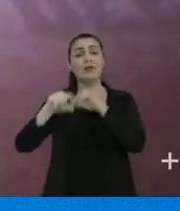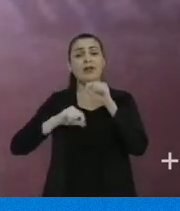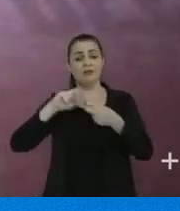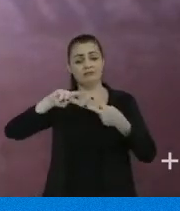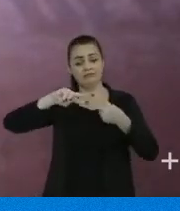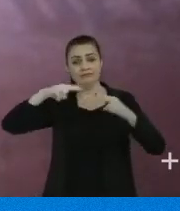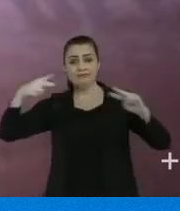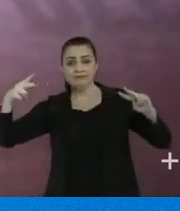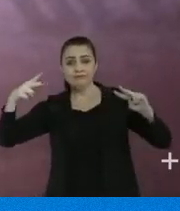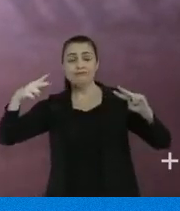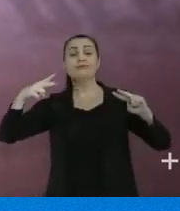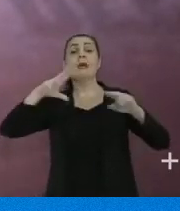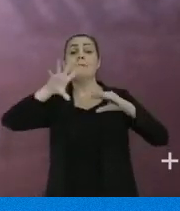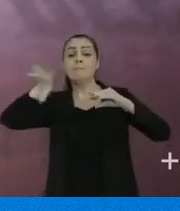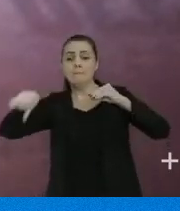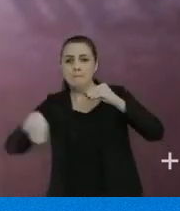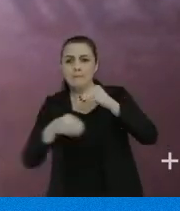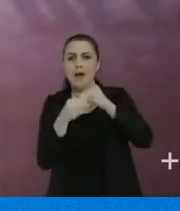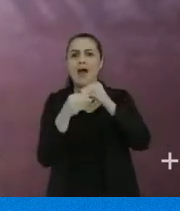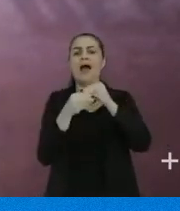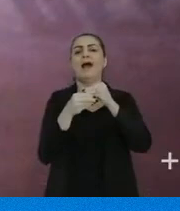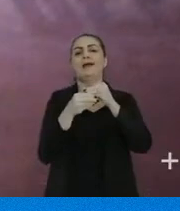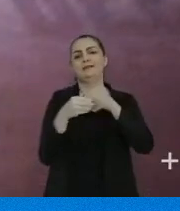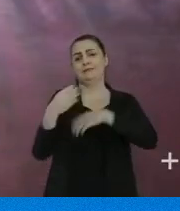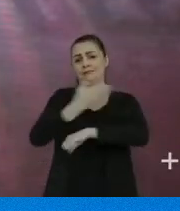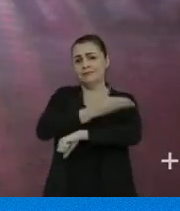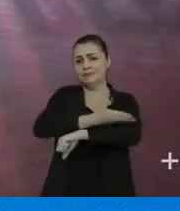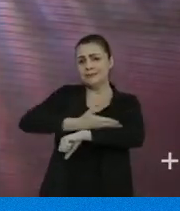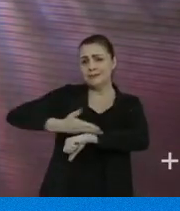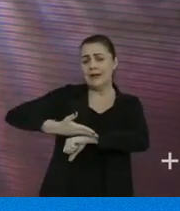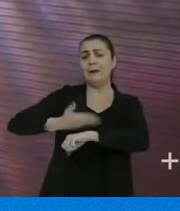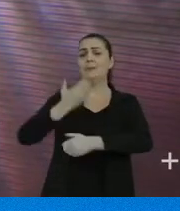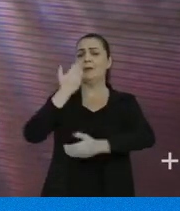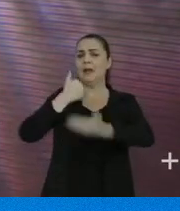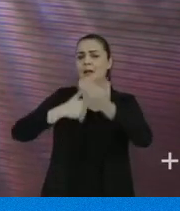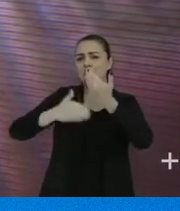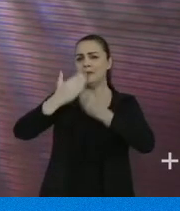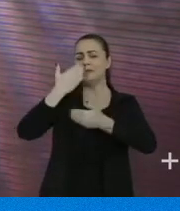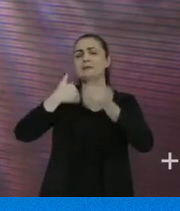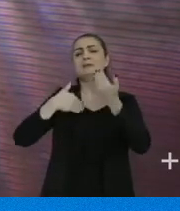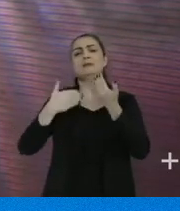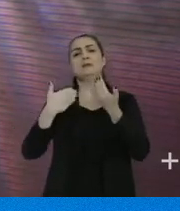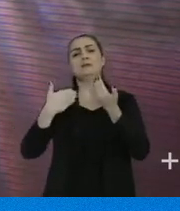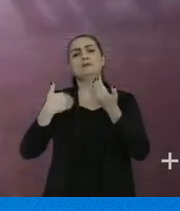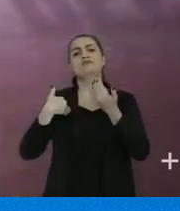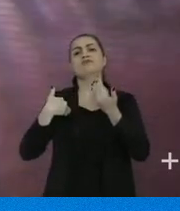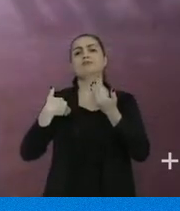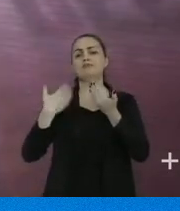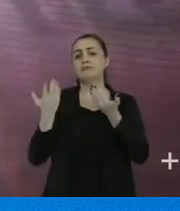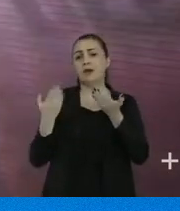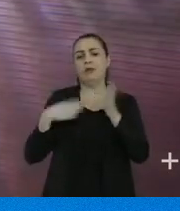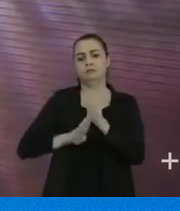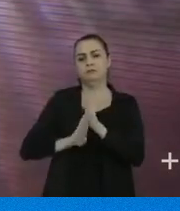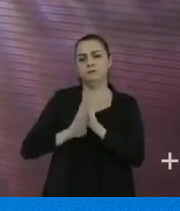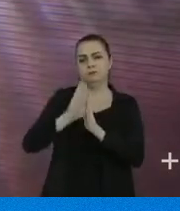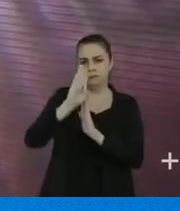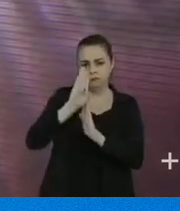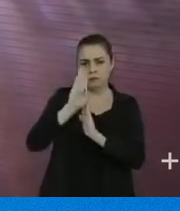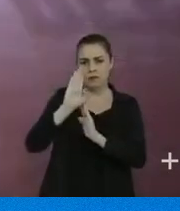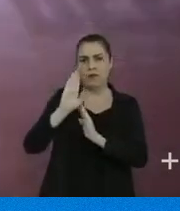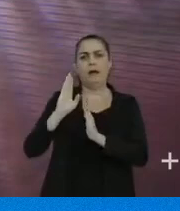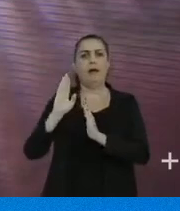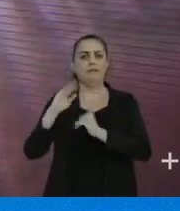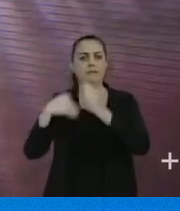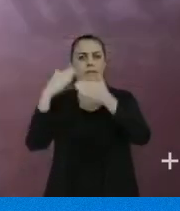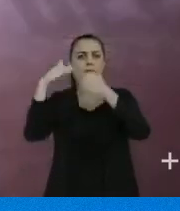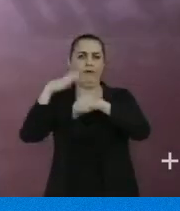foram impostos a ela durante uma vida que levam ao desenvolvimento de tudo isso e a essas complicações. Então